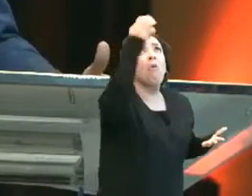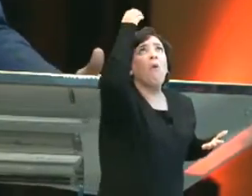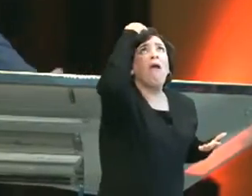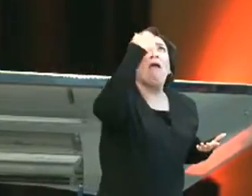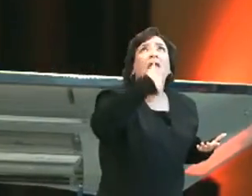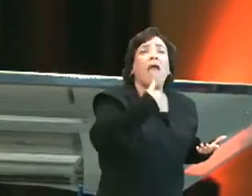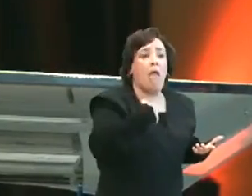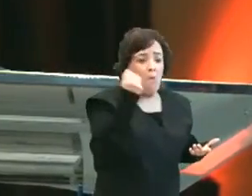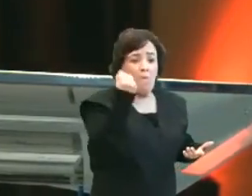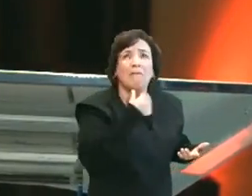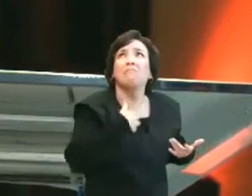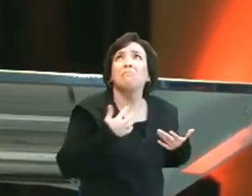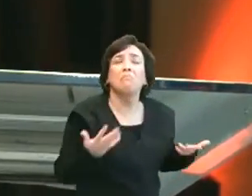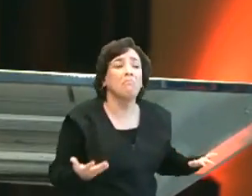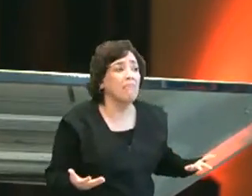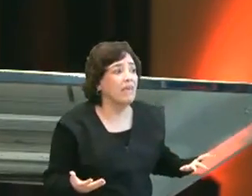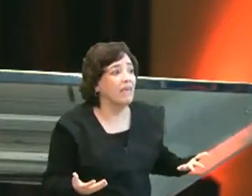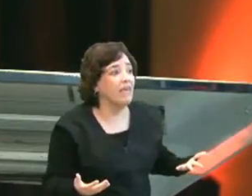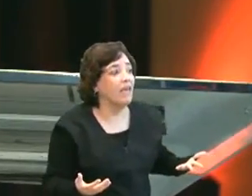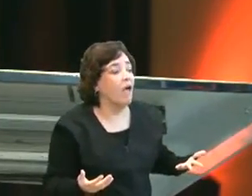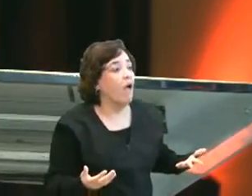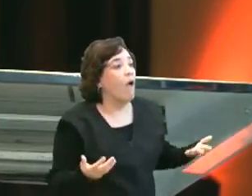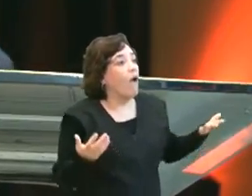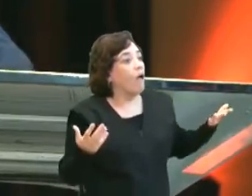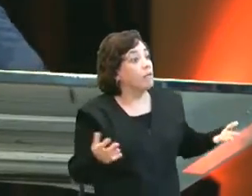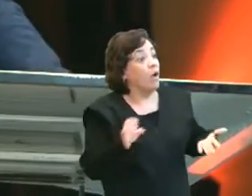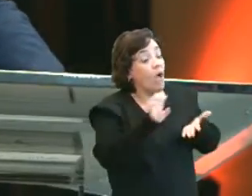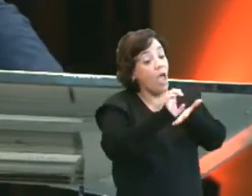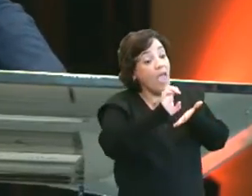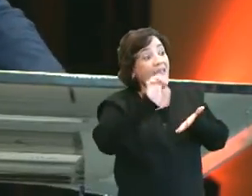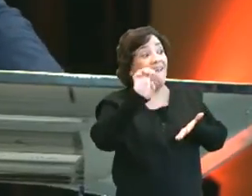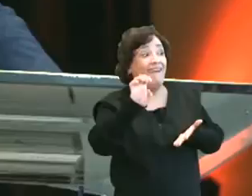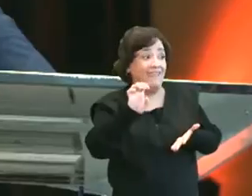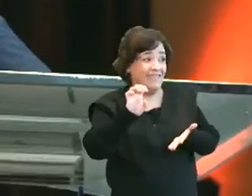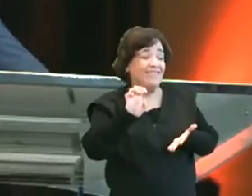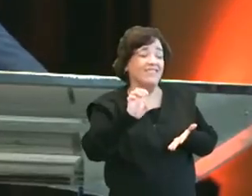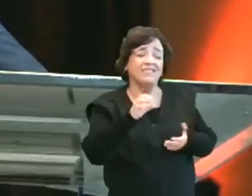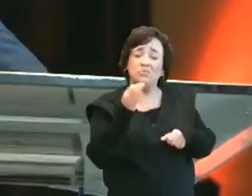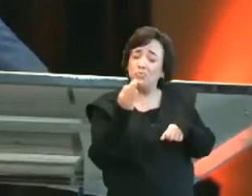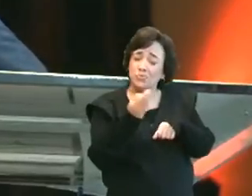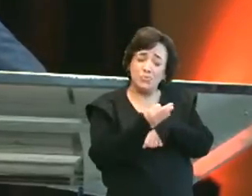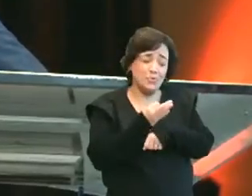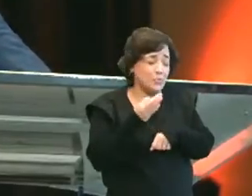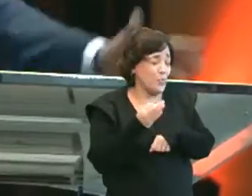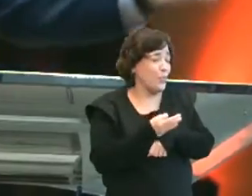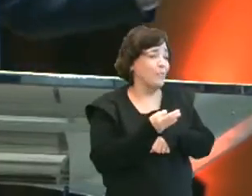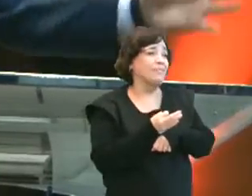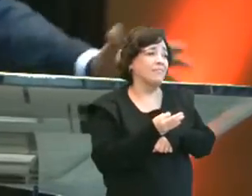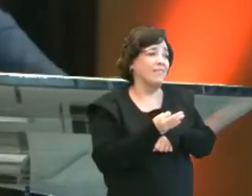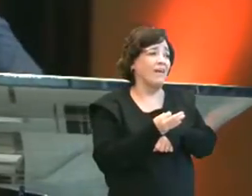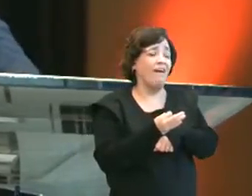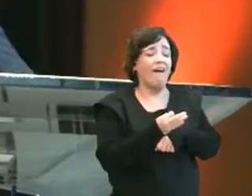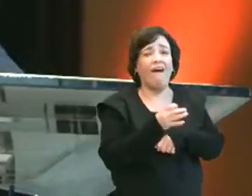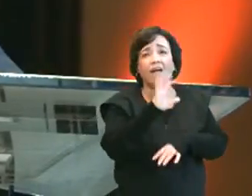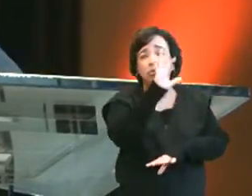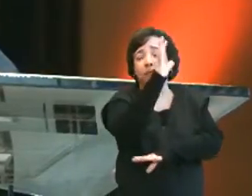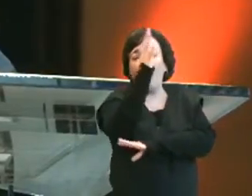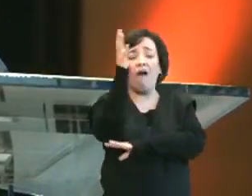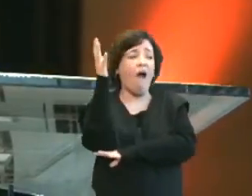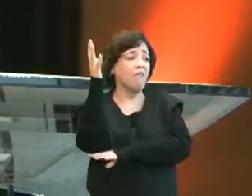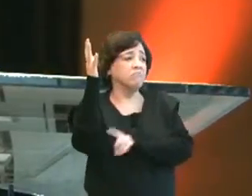pede a morte, e começa a dizer: Deus, já tive o bastante. Já tive o